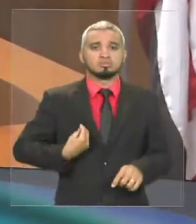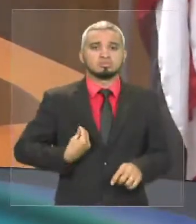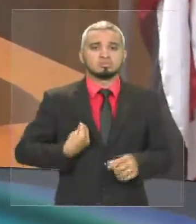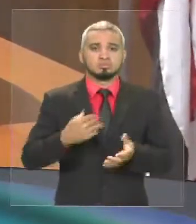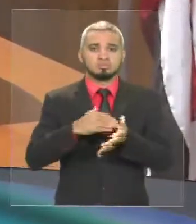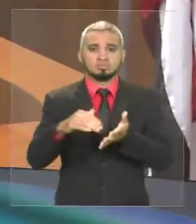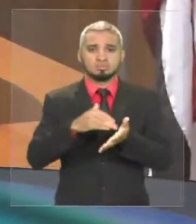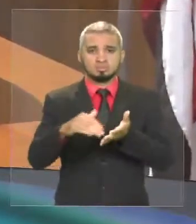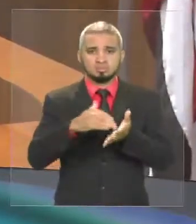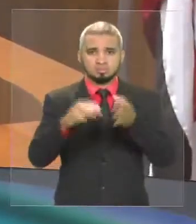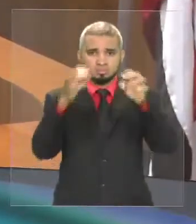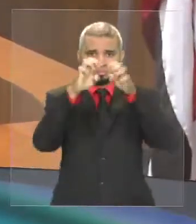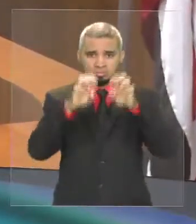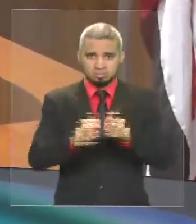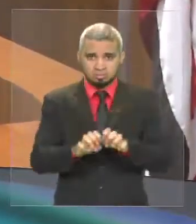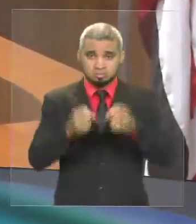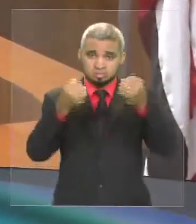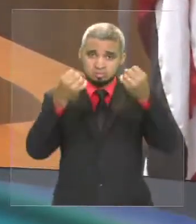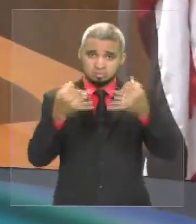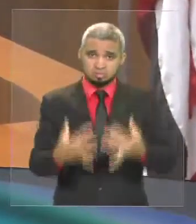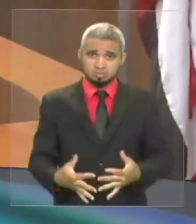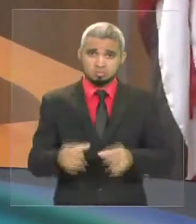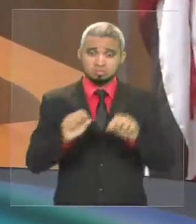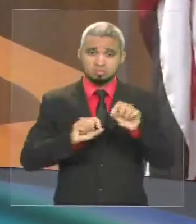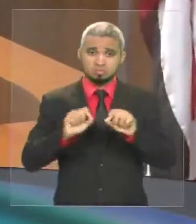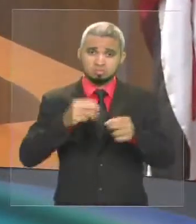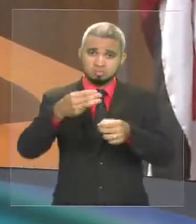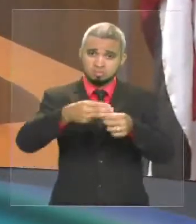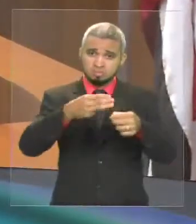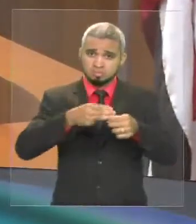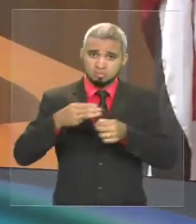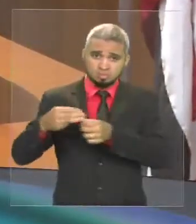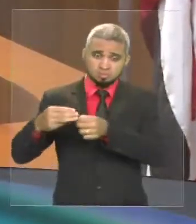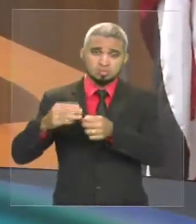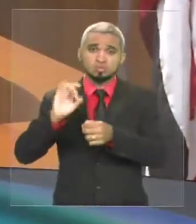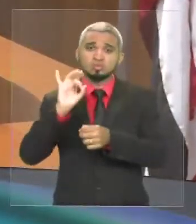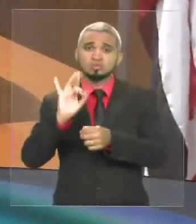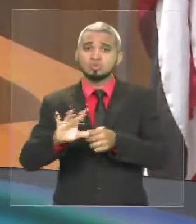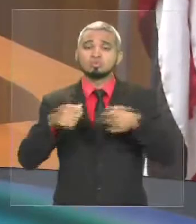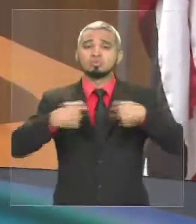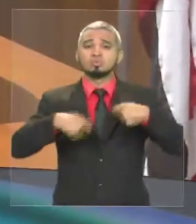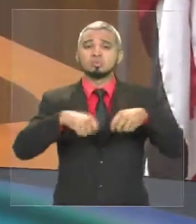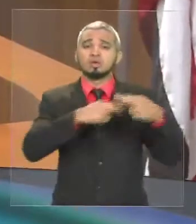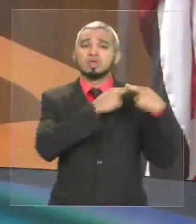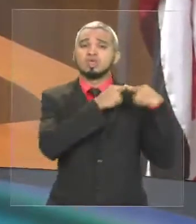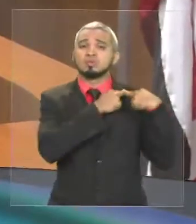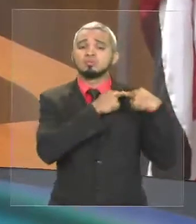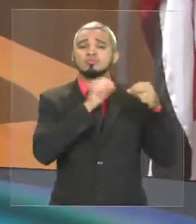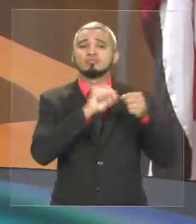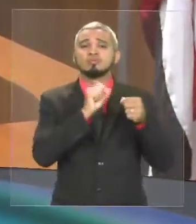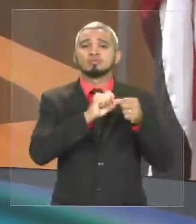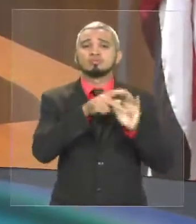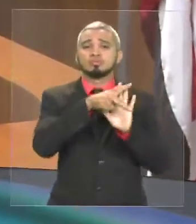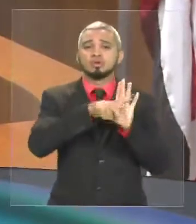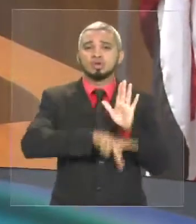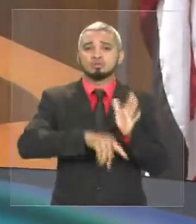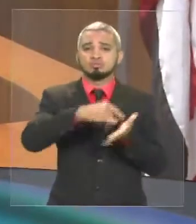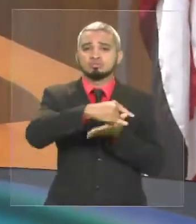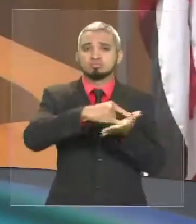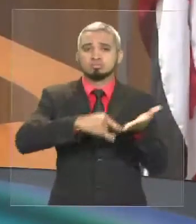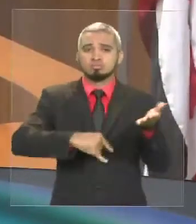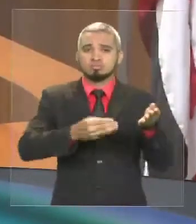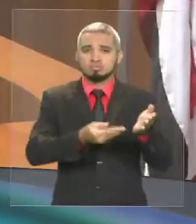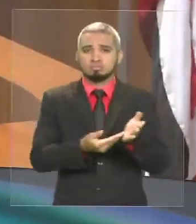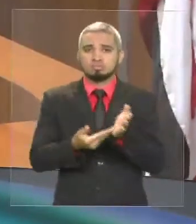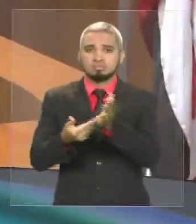que a participação dos municípios, deputado Souza Neto, era a apresentação do projeto. O projeto, na verdade, a que ele quis se referir,